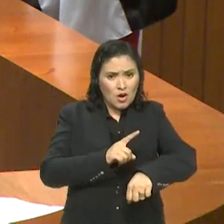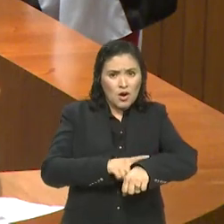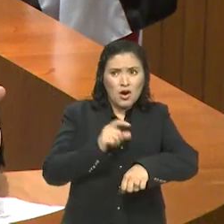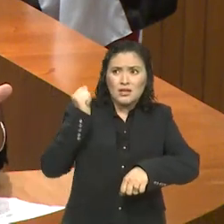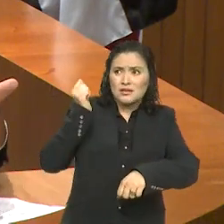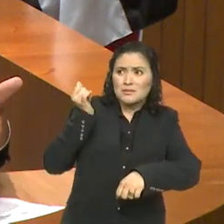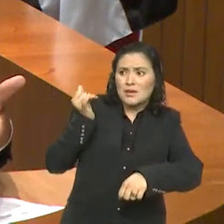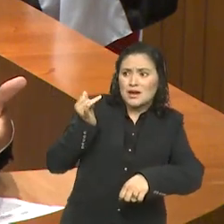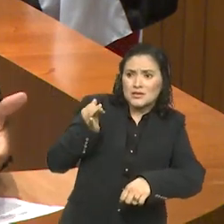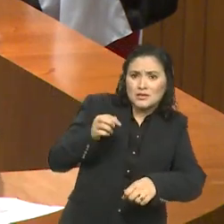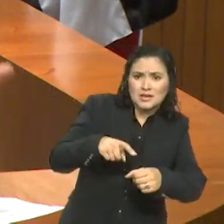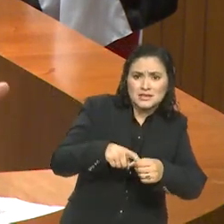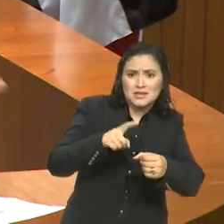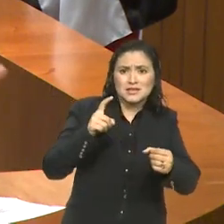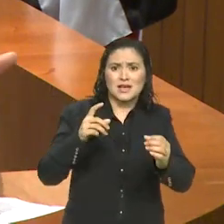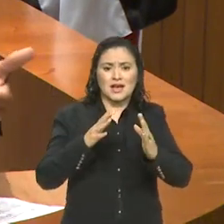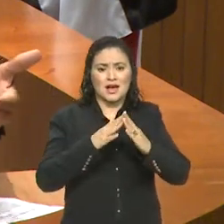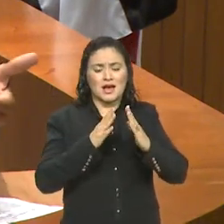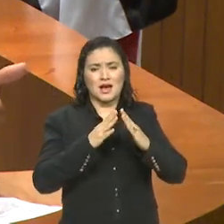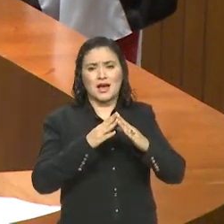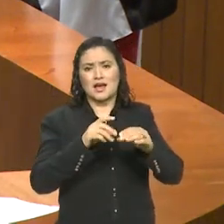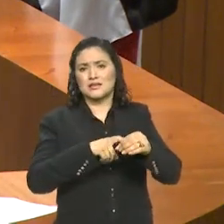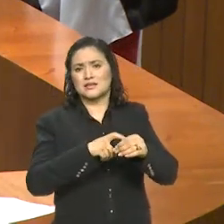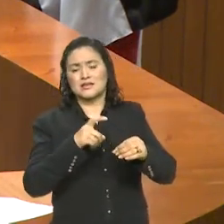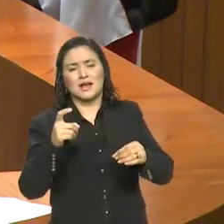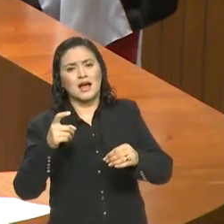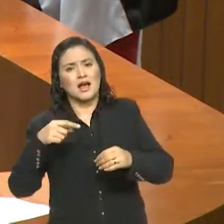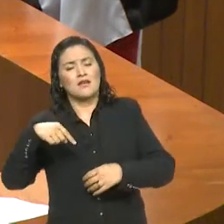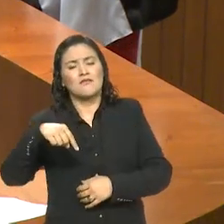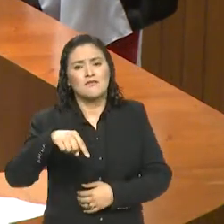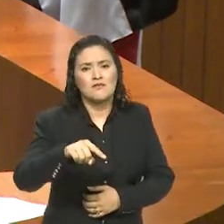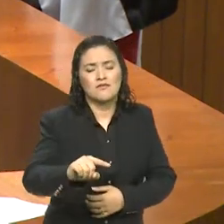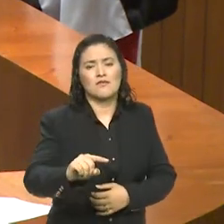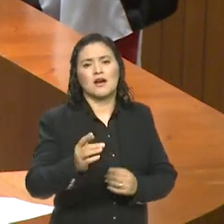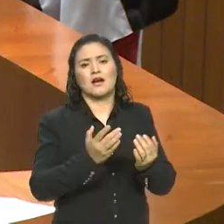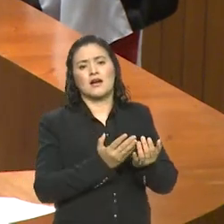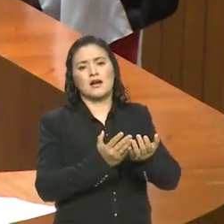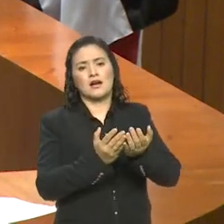Isso é um absurdo. A pessoa sai de madrugada de casa.